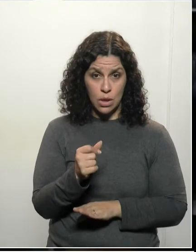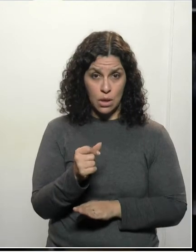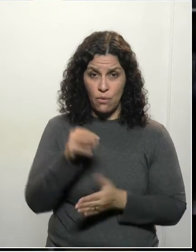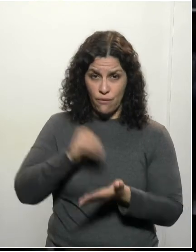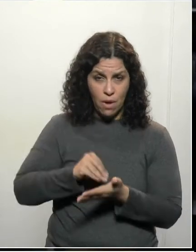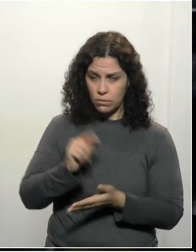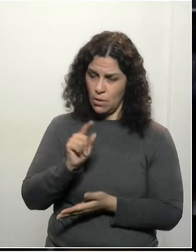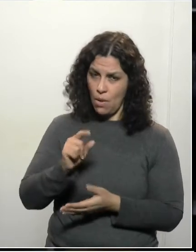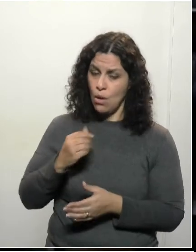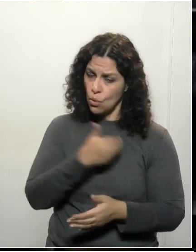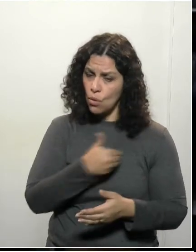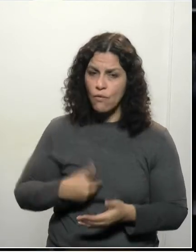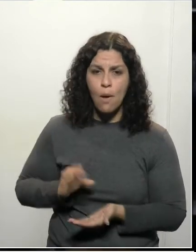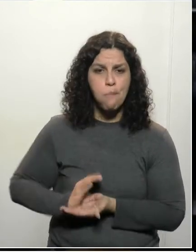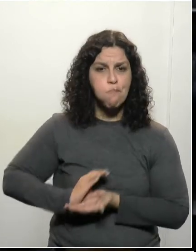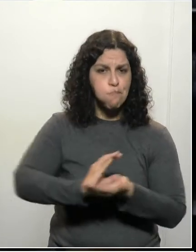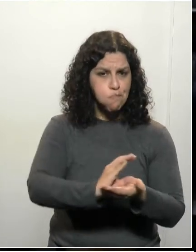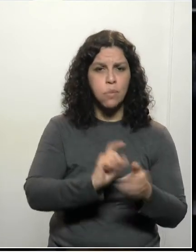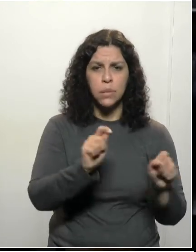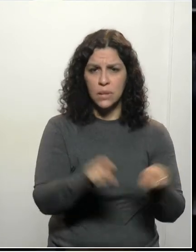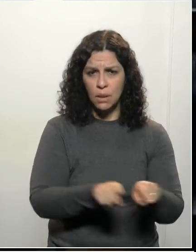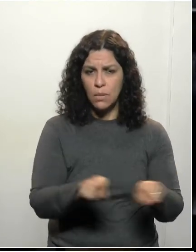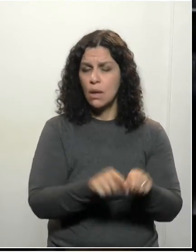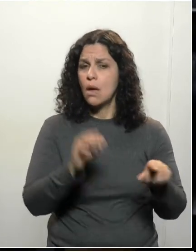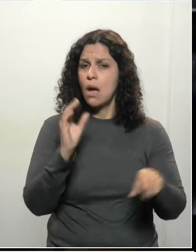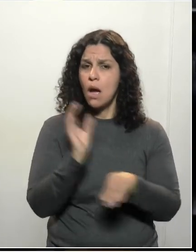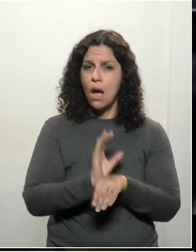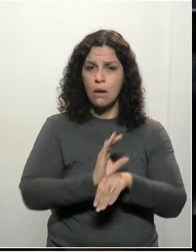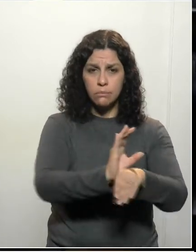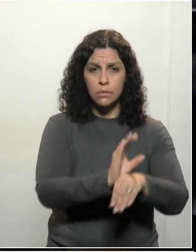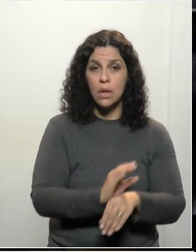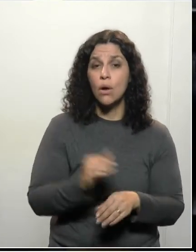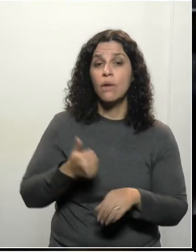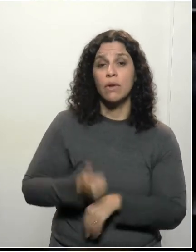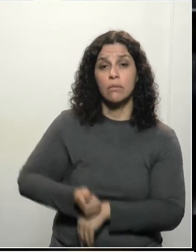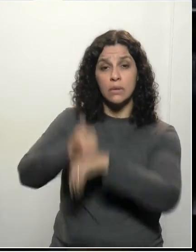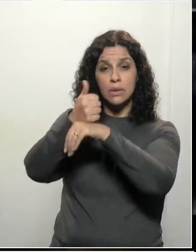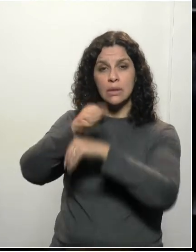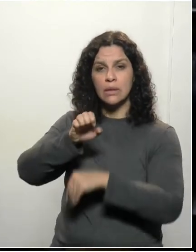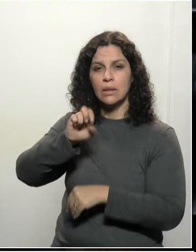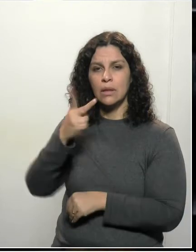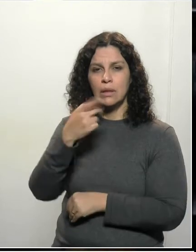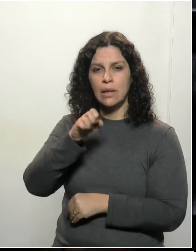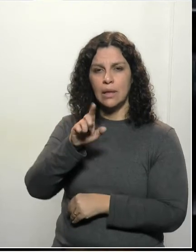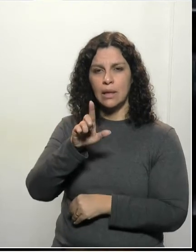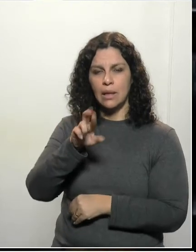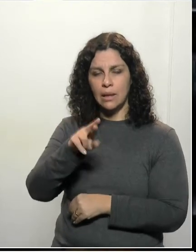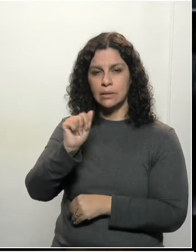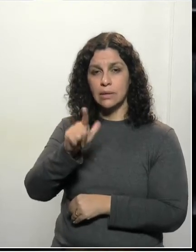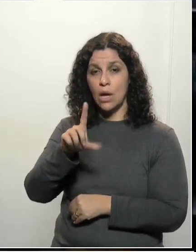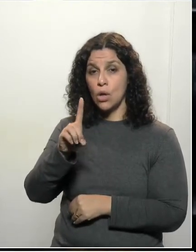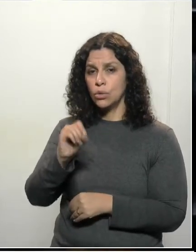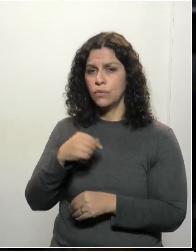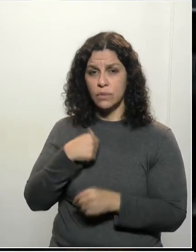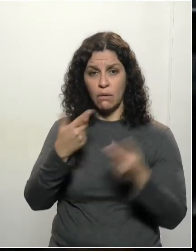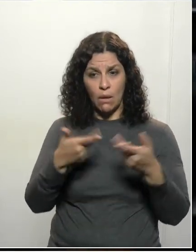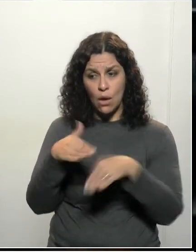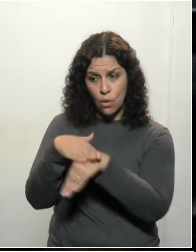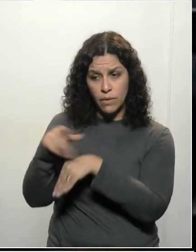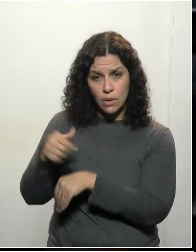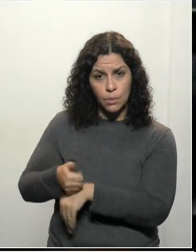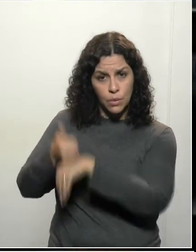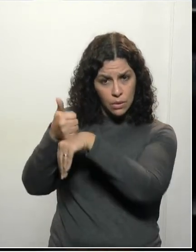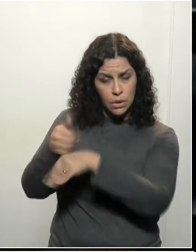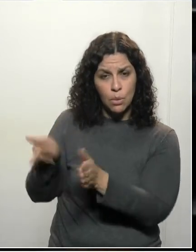vai fazer sim. Mas eu falei agora há pouco com o presidente Heraldo, e Vossa Excelência, eu me disponho, deputado, se você quiser conversar com o